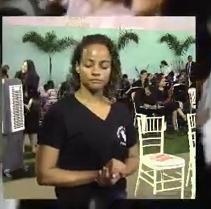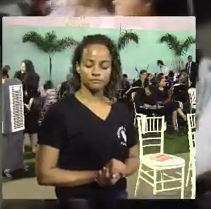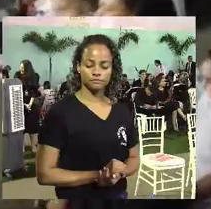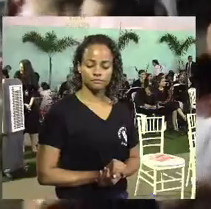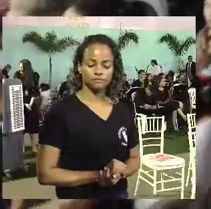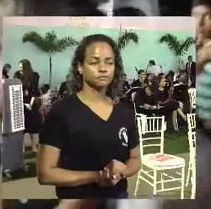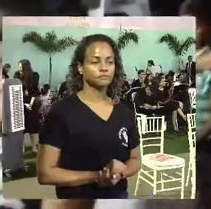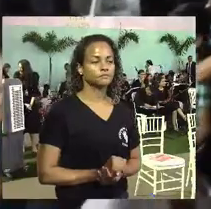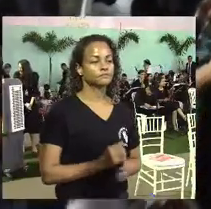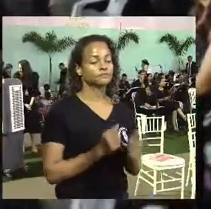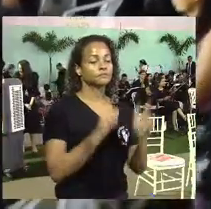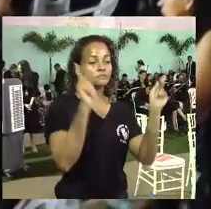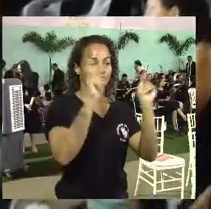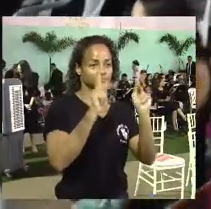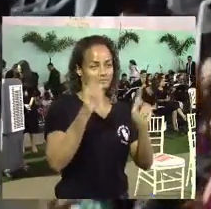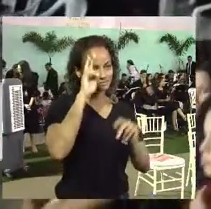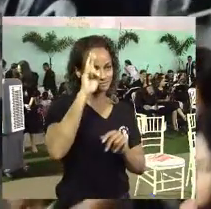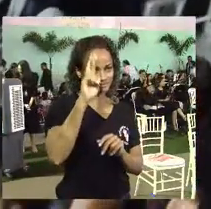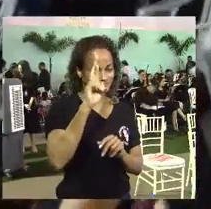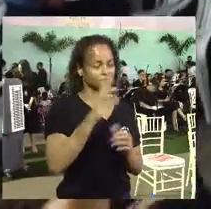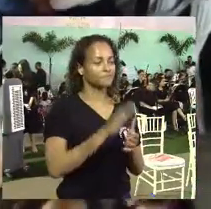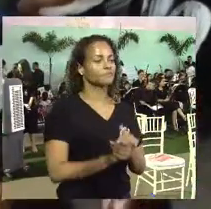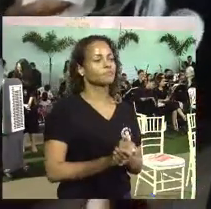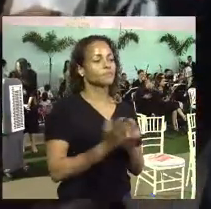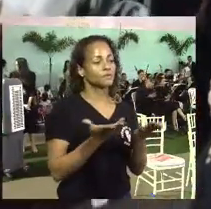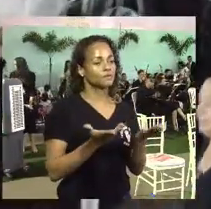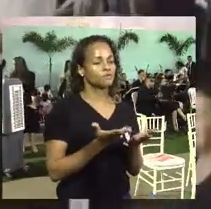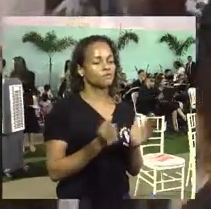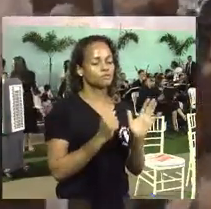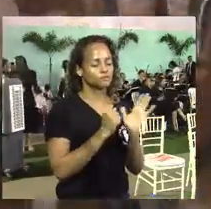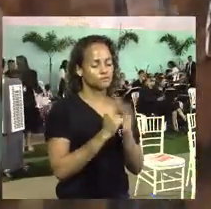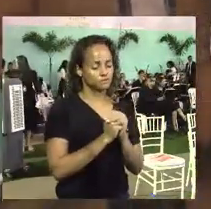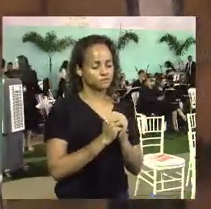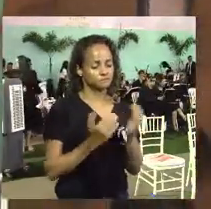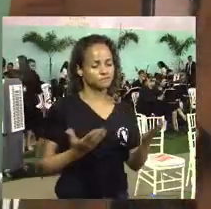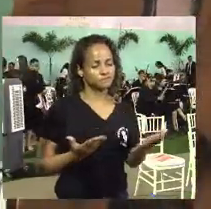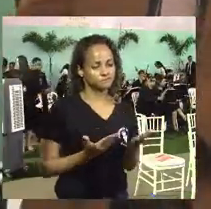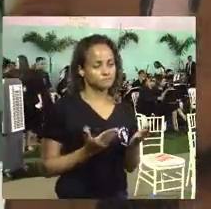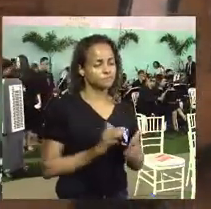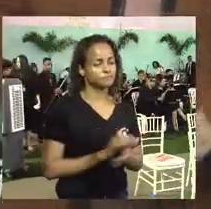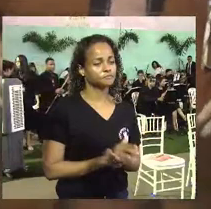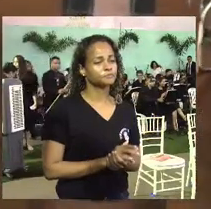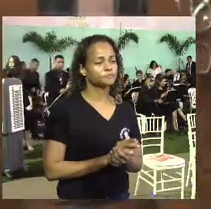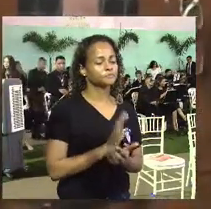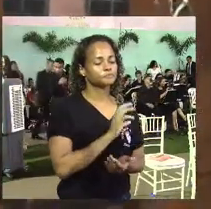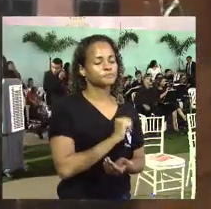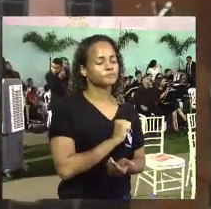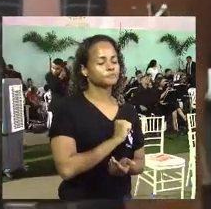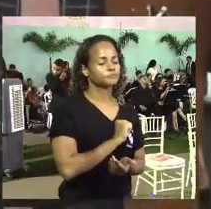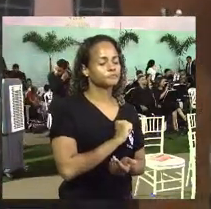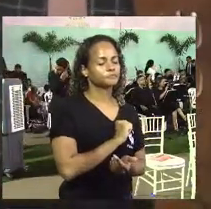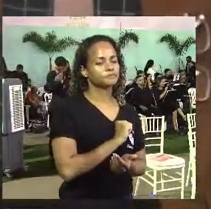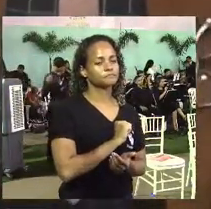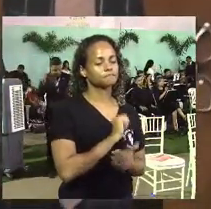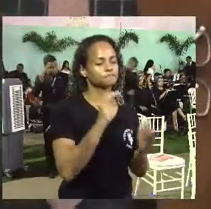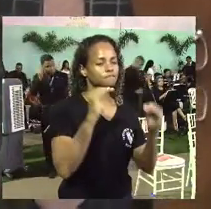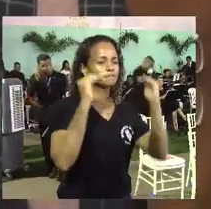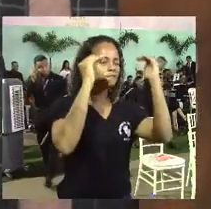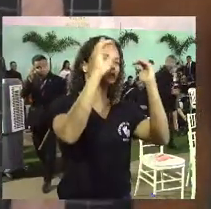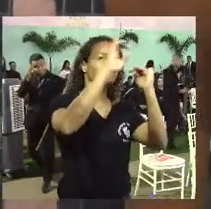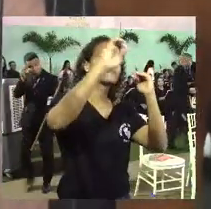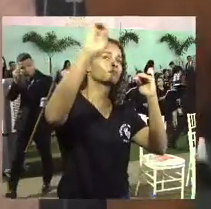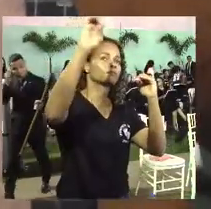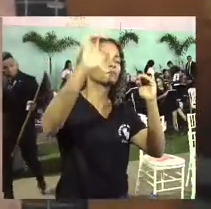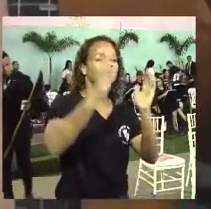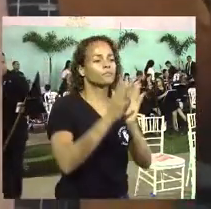cumprimenta todos com a paz do Senhor Jesus Vamos fechar os nossos olhos e orar ao senhor amado e soberano Deus nós apresentamos